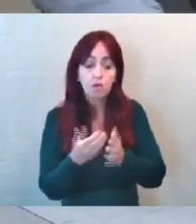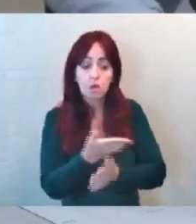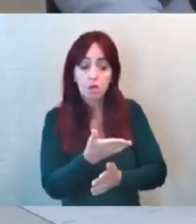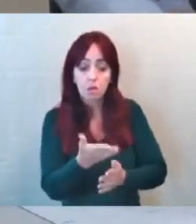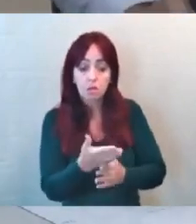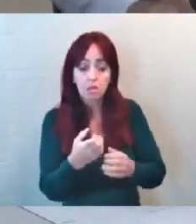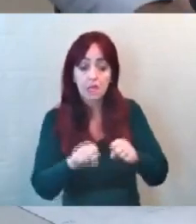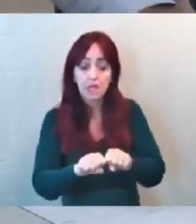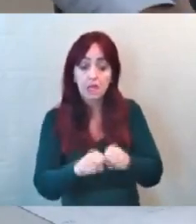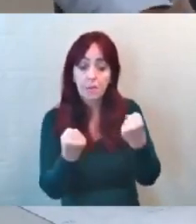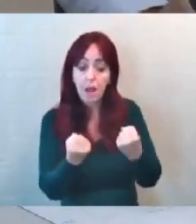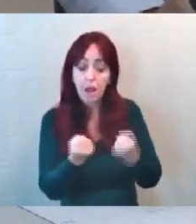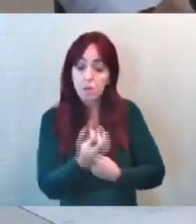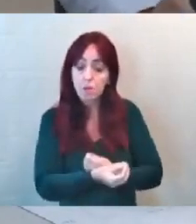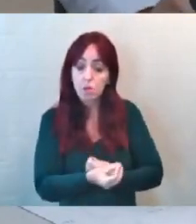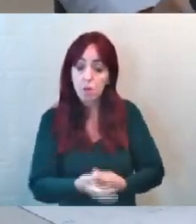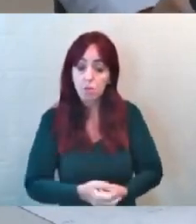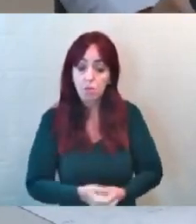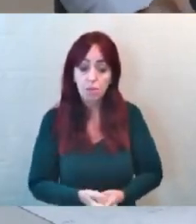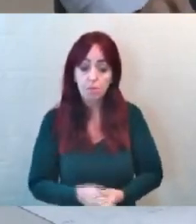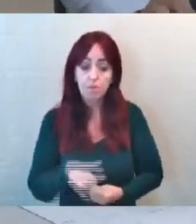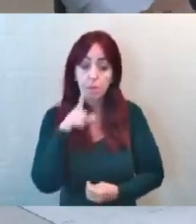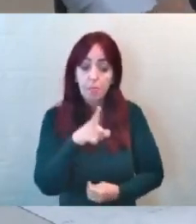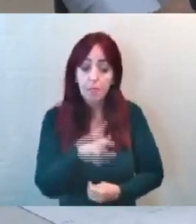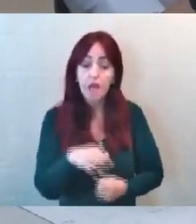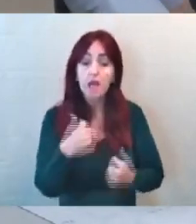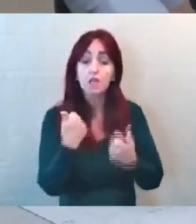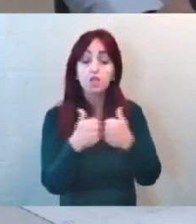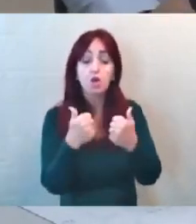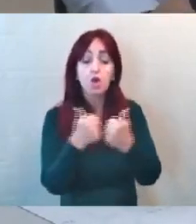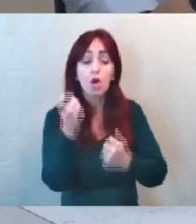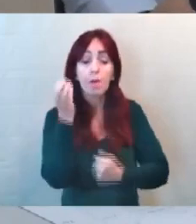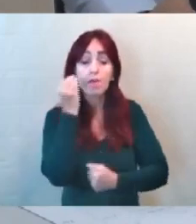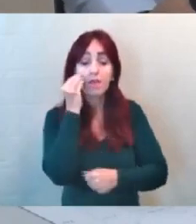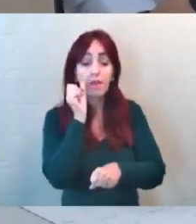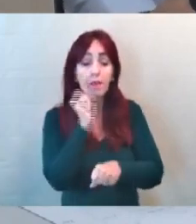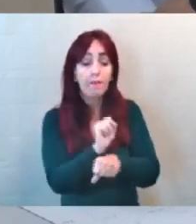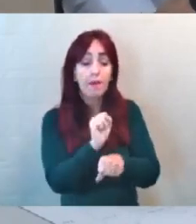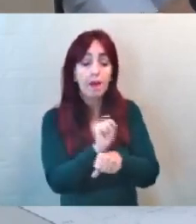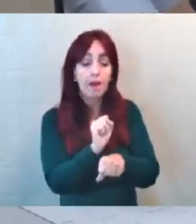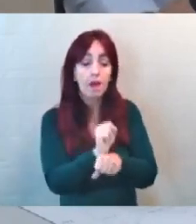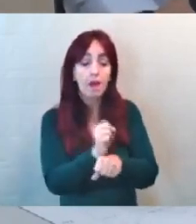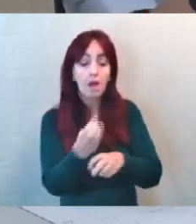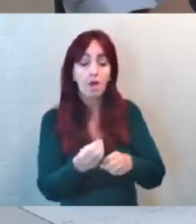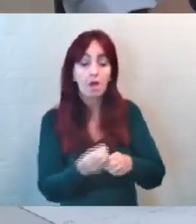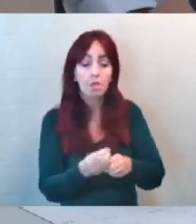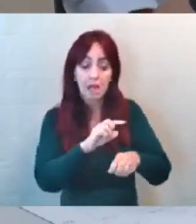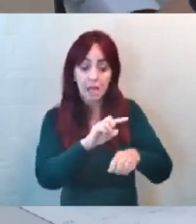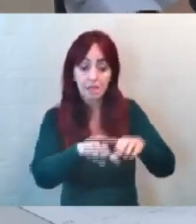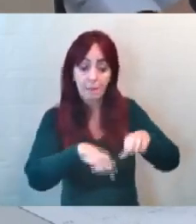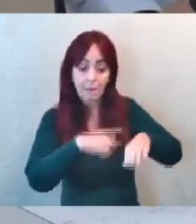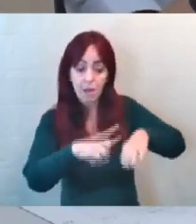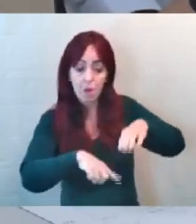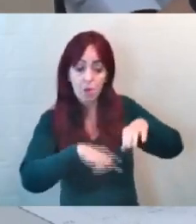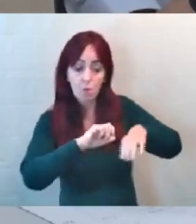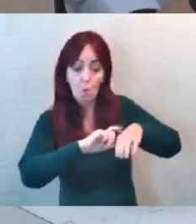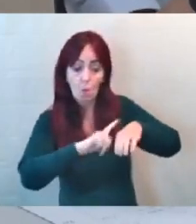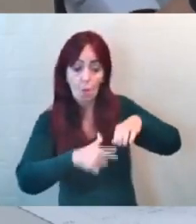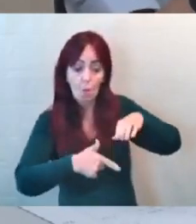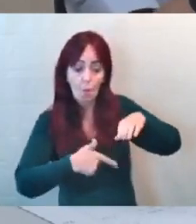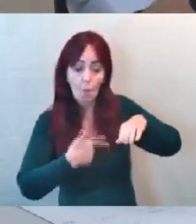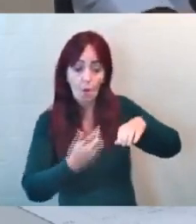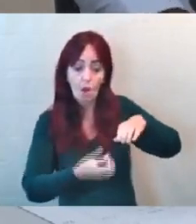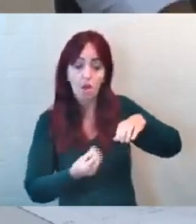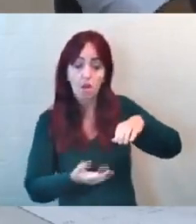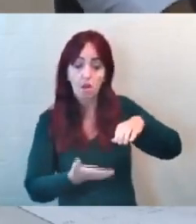nós tentamos parar, conversar, ele estava com... Não, esse daí é um outro, esse aí é do pneu careca. Esse daí, ele não teve nem condições